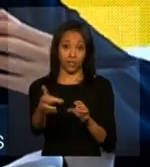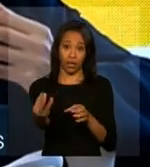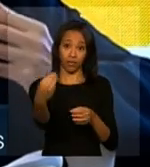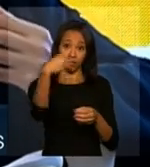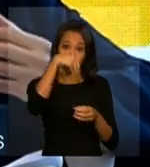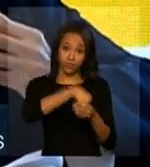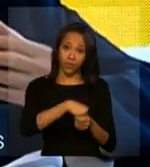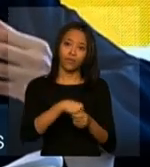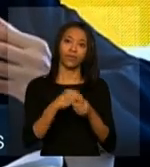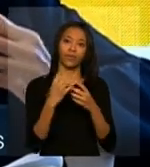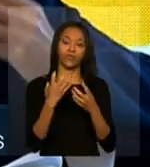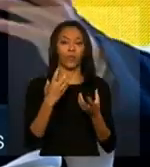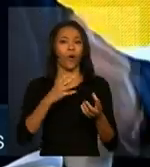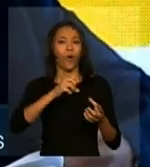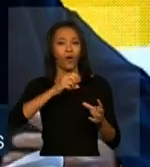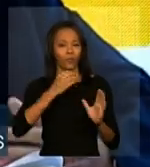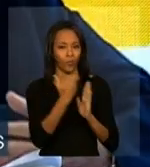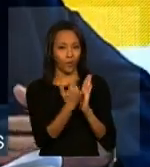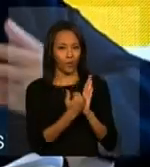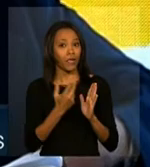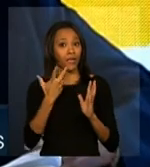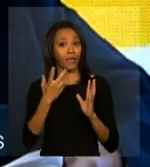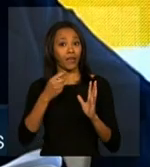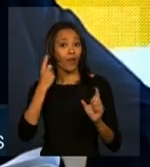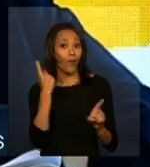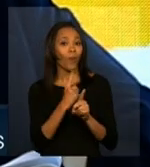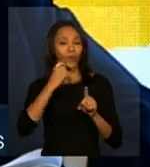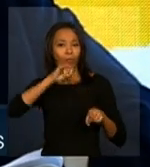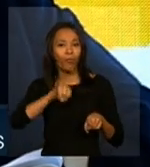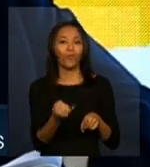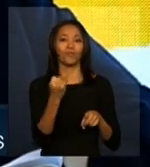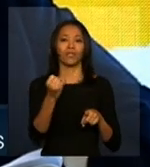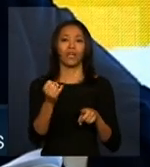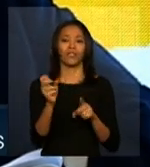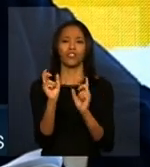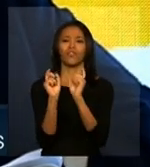programa a oportunidade de realização da sua produção